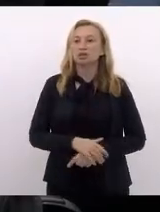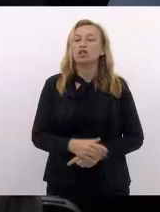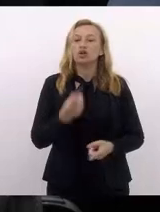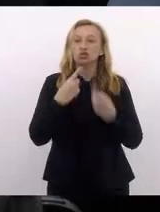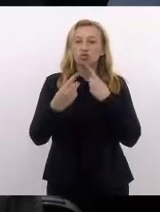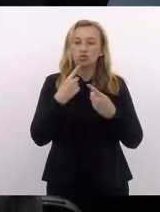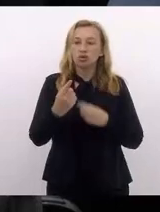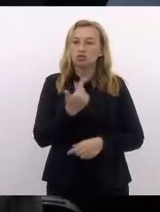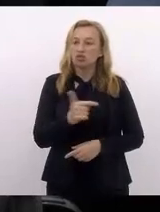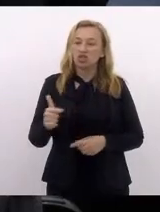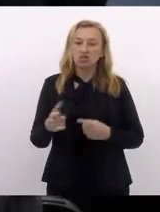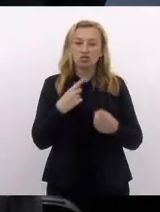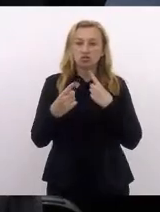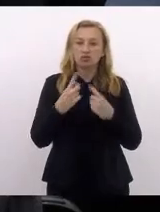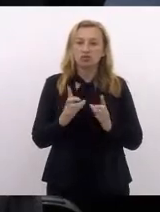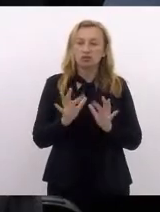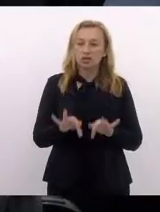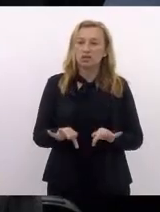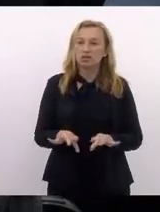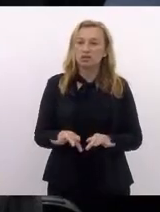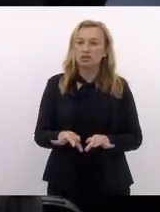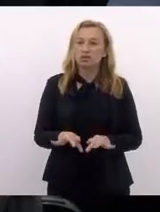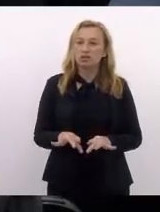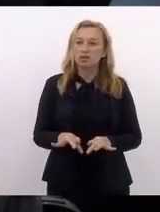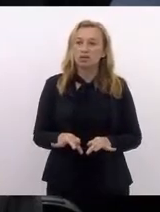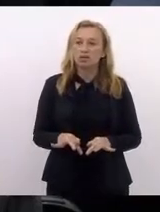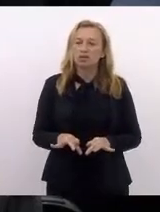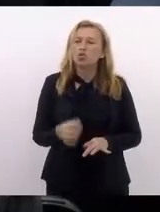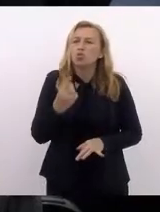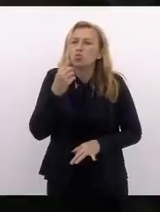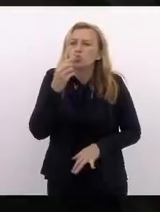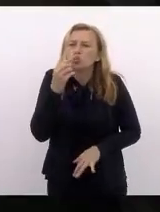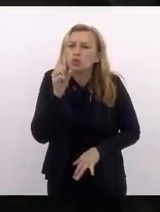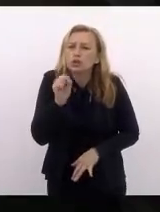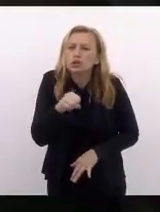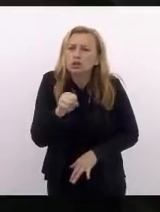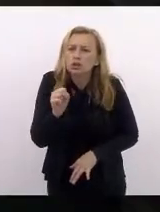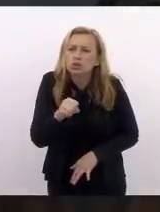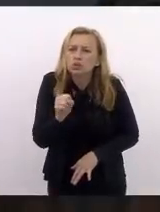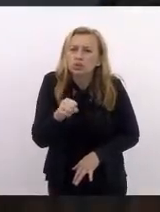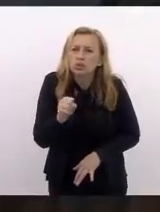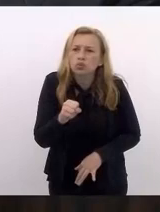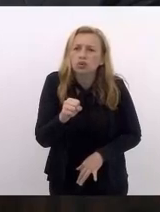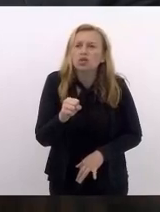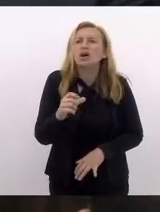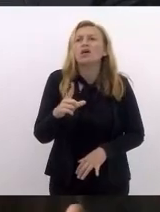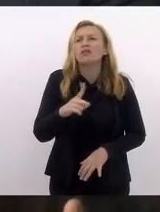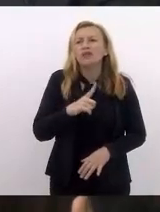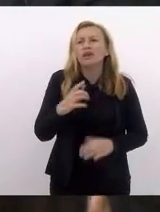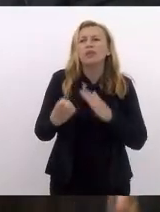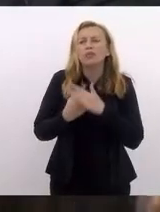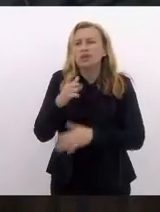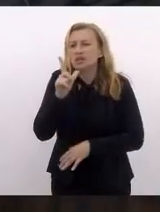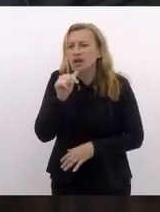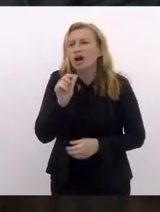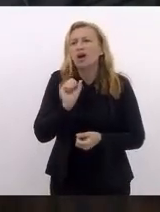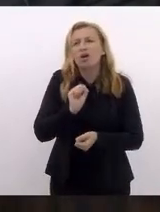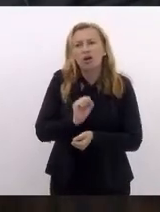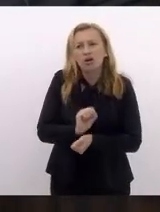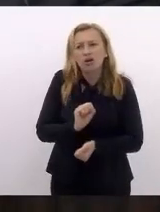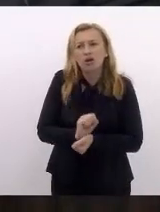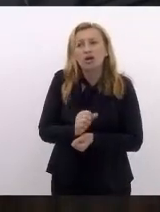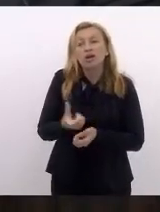em discussão na Avenida que desfrutes era um segundo mesmo Olha eu